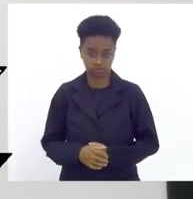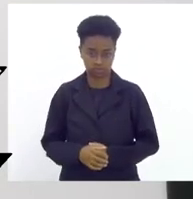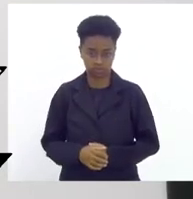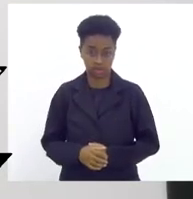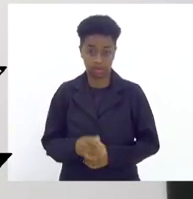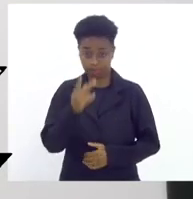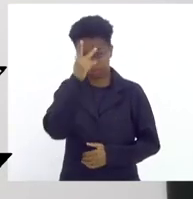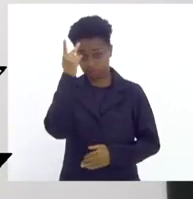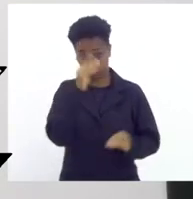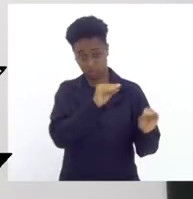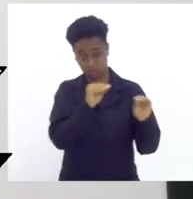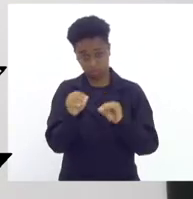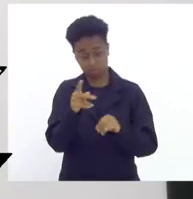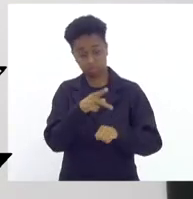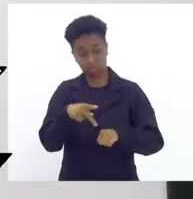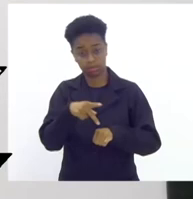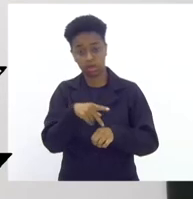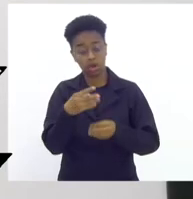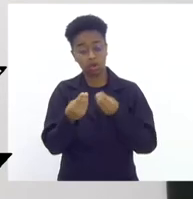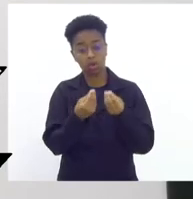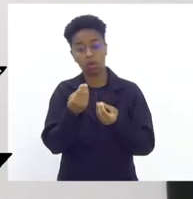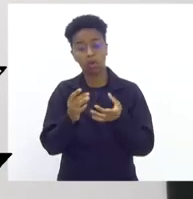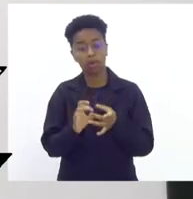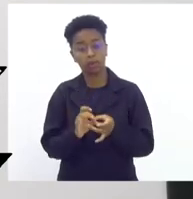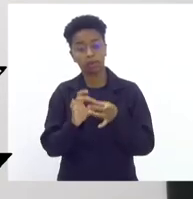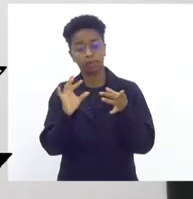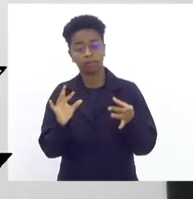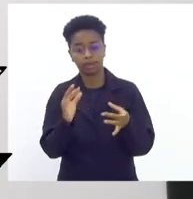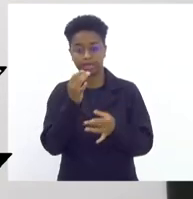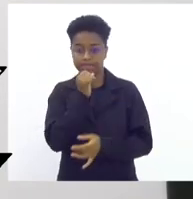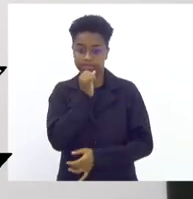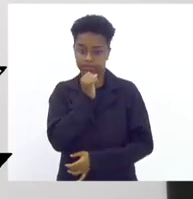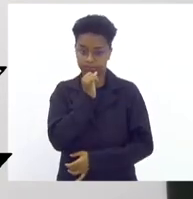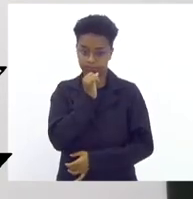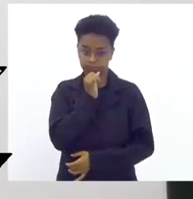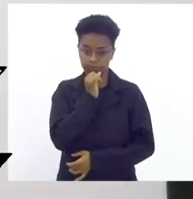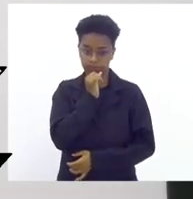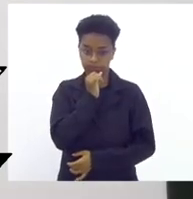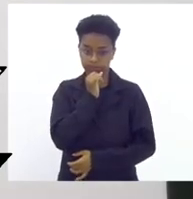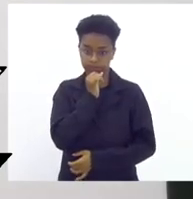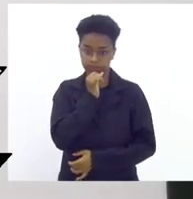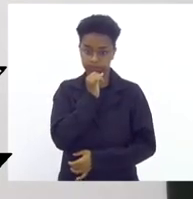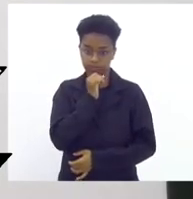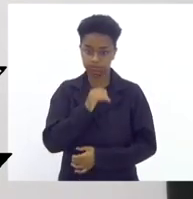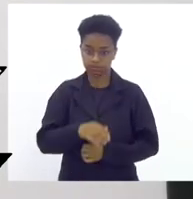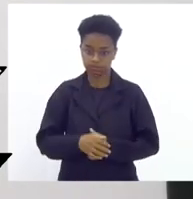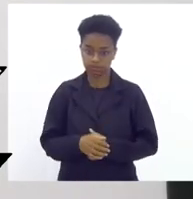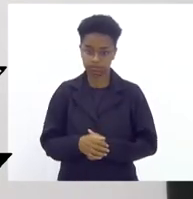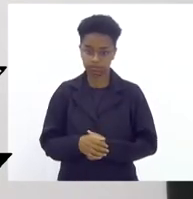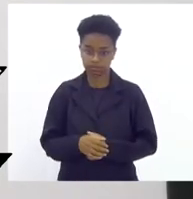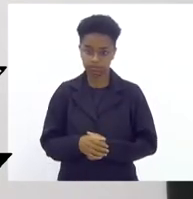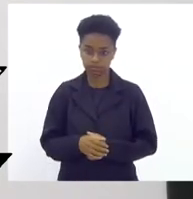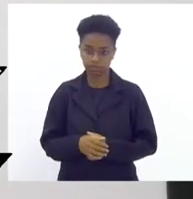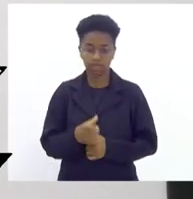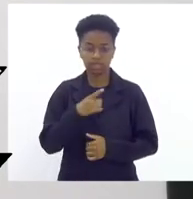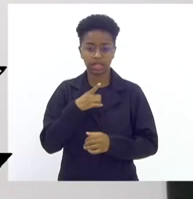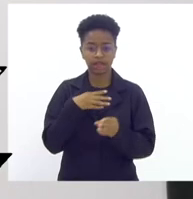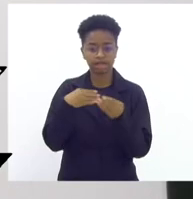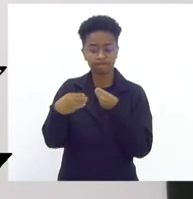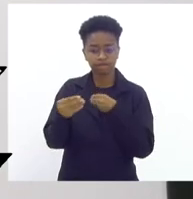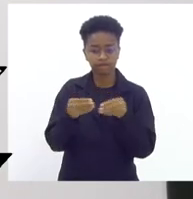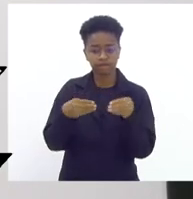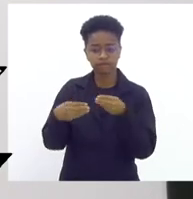Imigrante que permita e por exemplo tem nenhuma de ouro mas flexibilizar